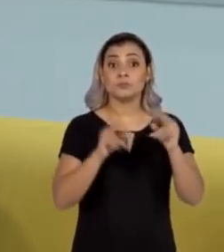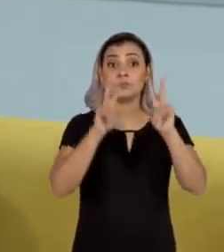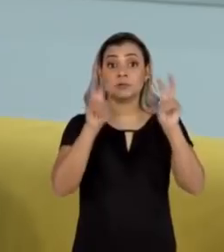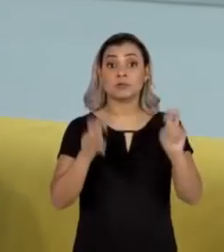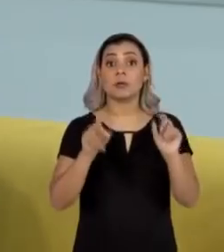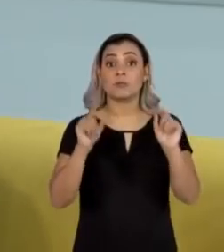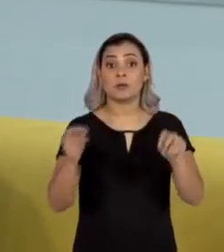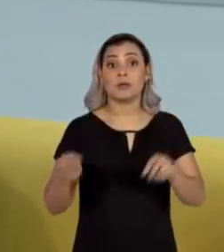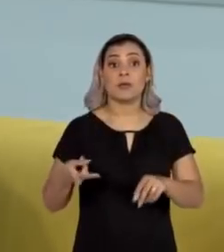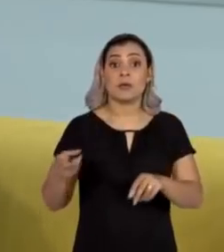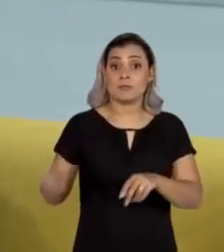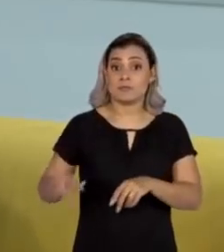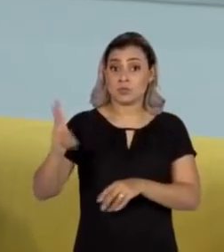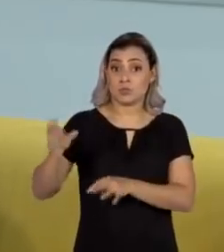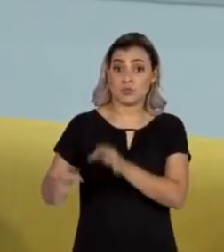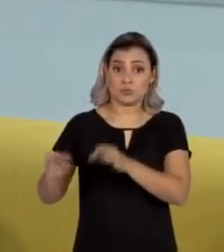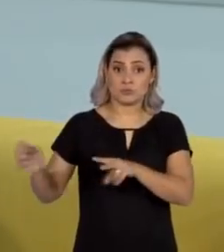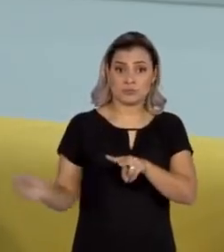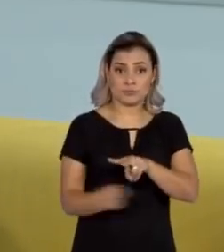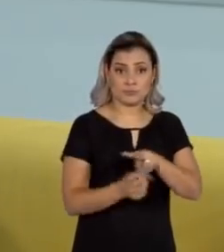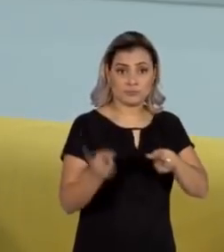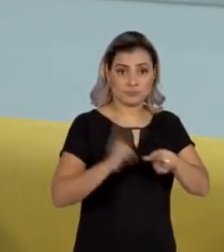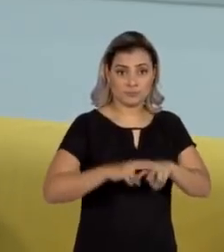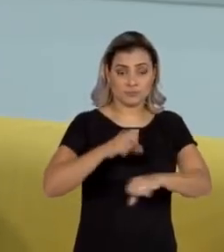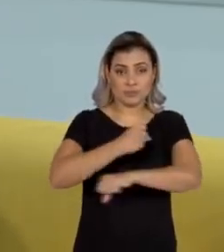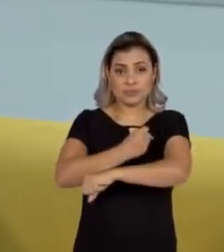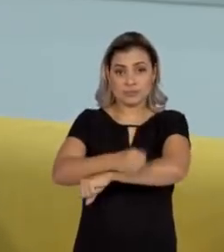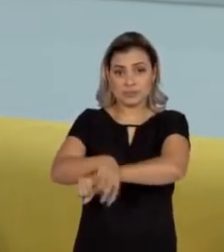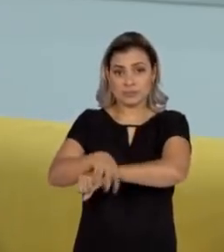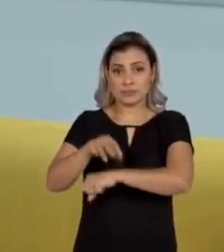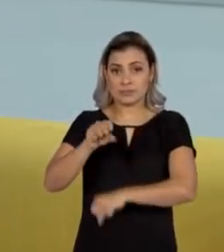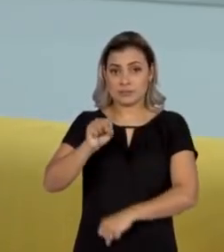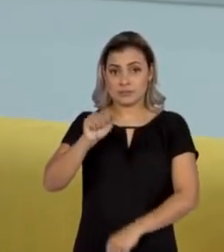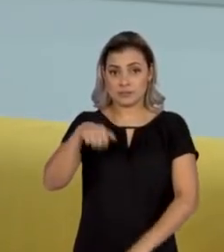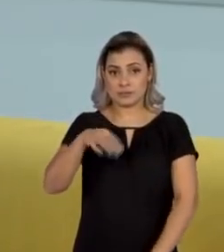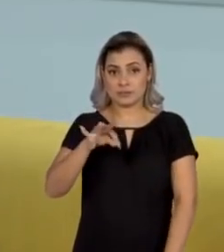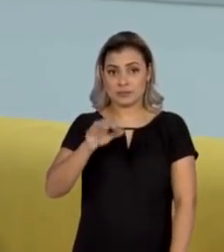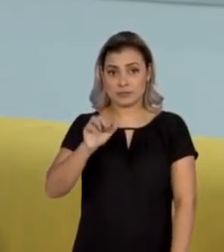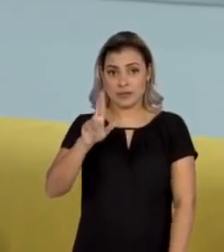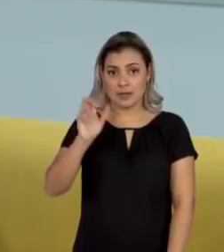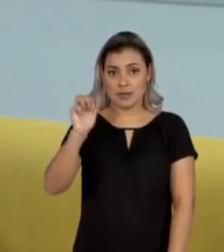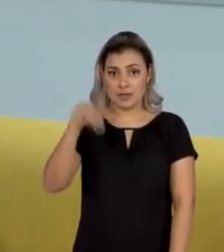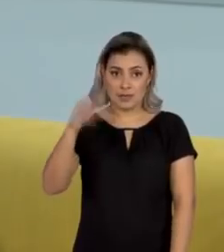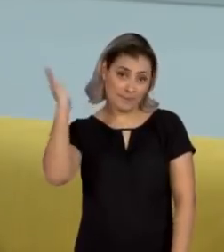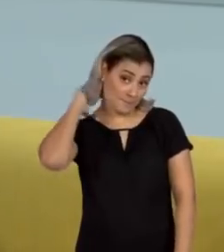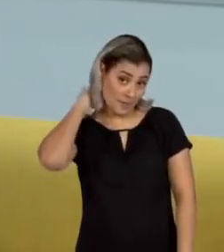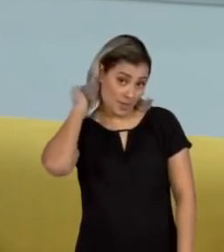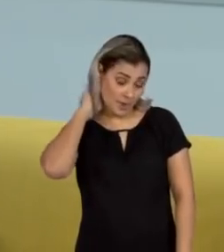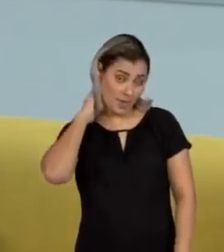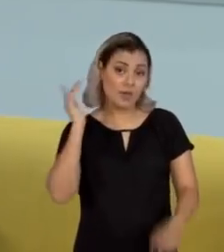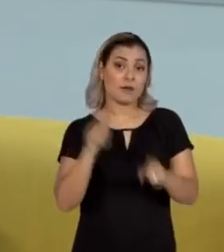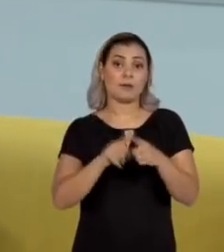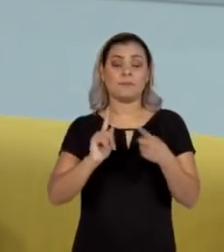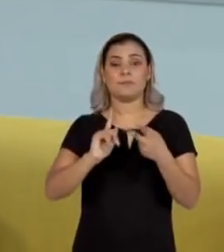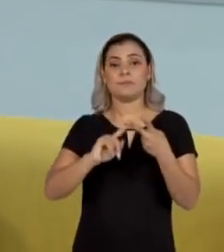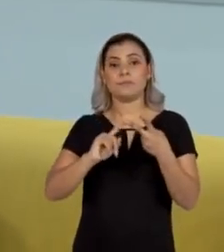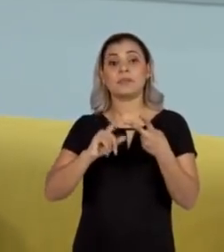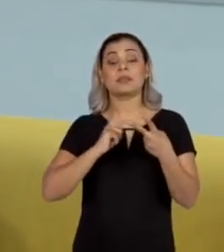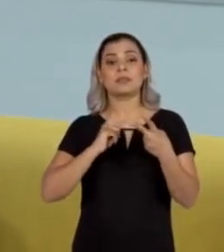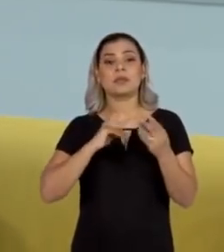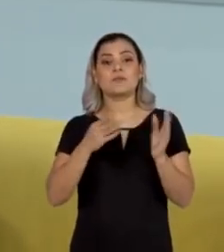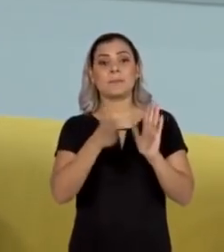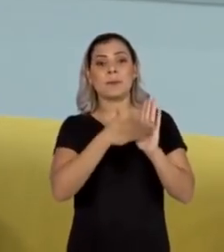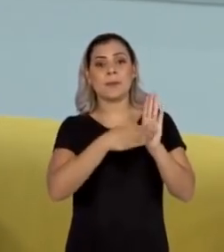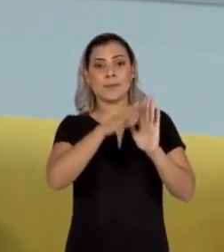às prisões preventivas em Santarém, que eu falei há pouco. A Brigada de Combate a Incêndios de Alter do Chão enviou